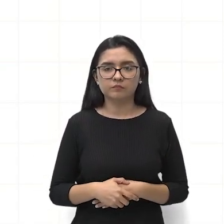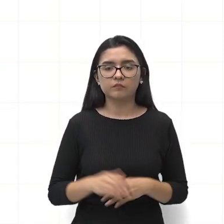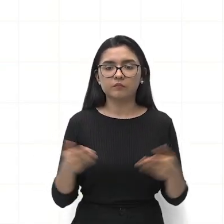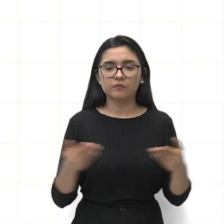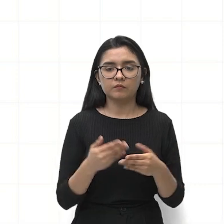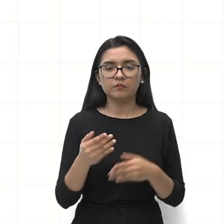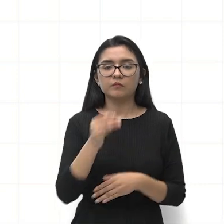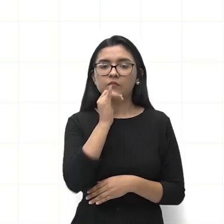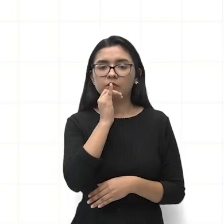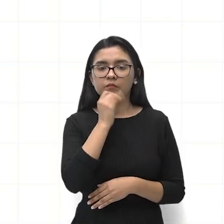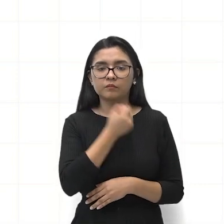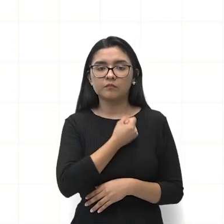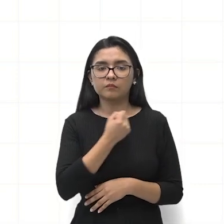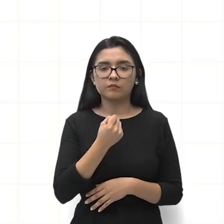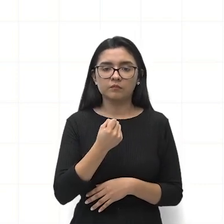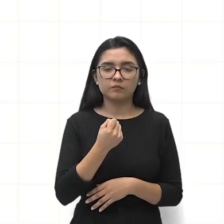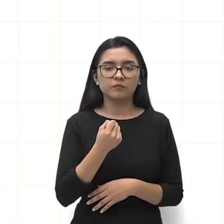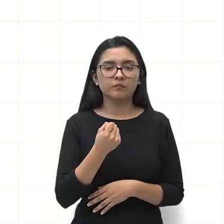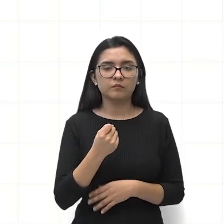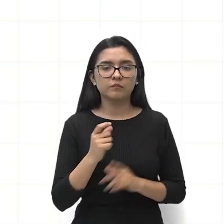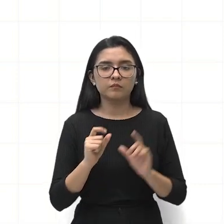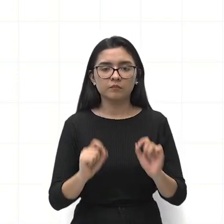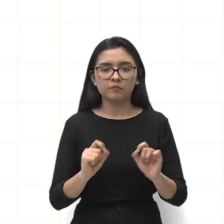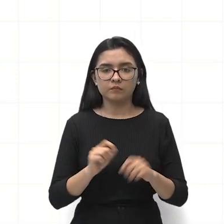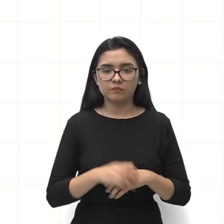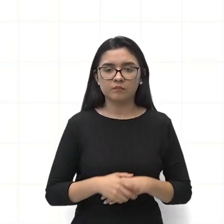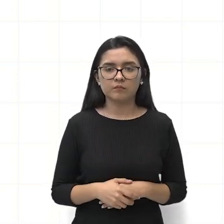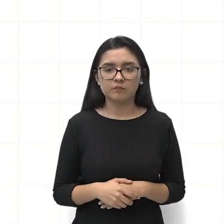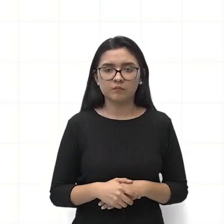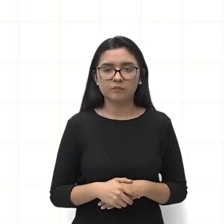Nosso próximo exemplo, calcular a potência, né?